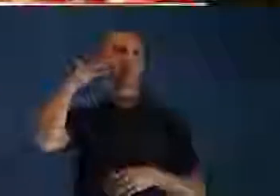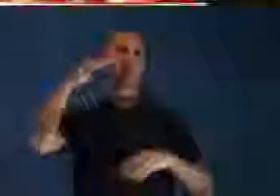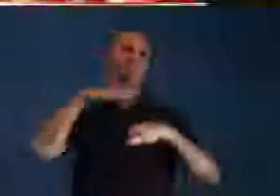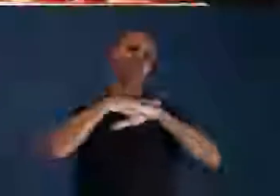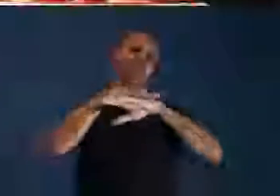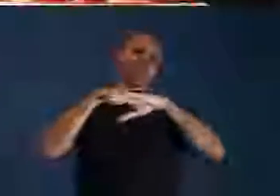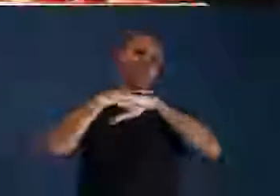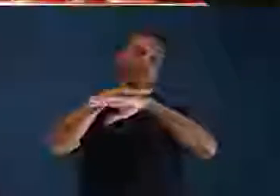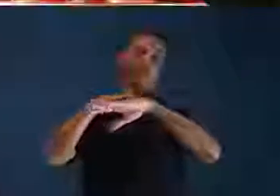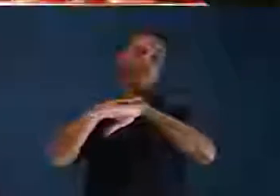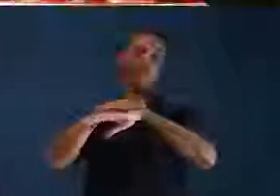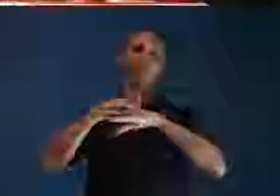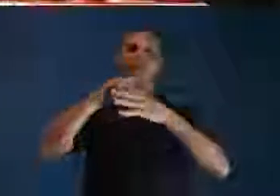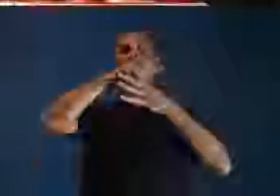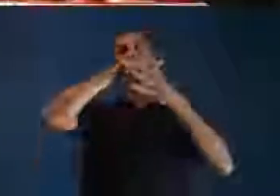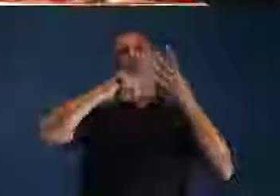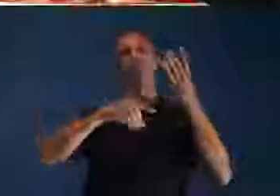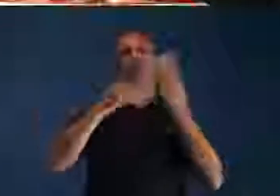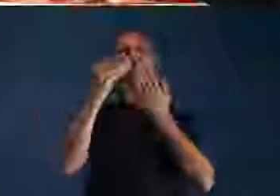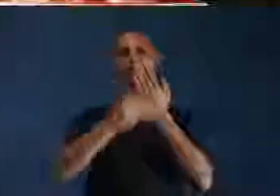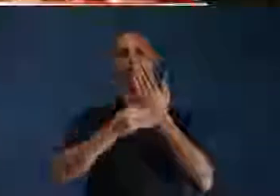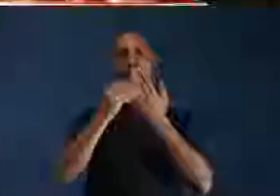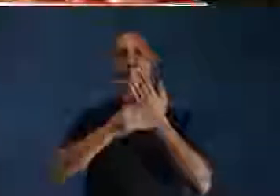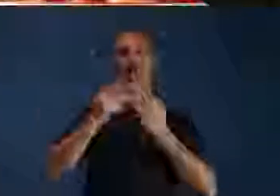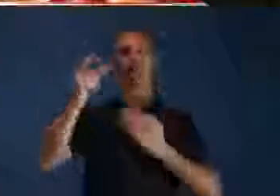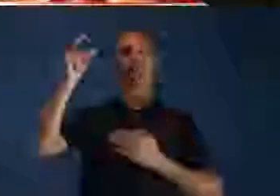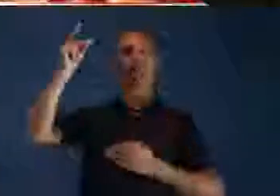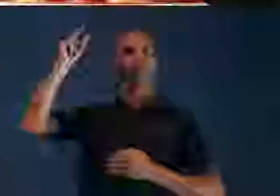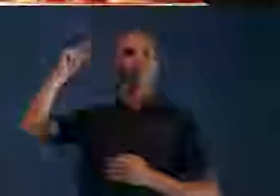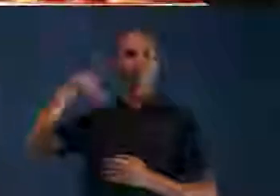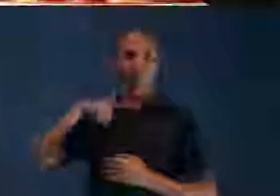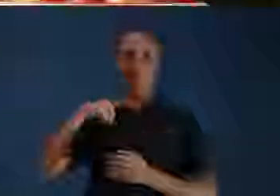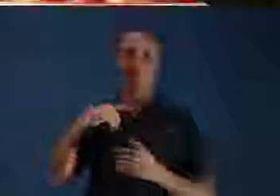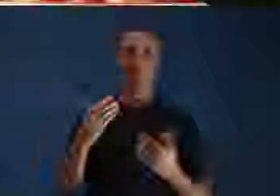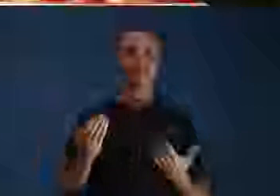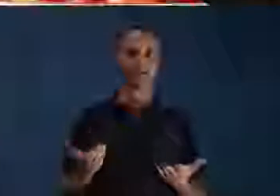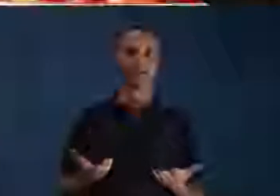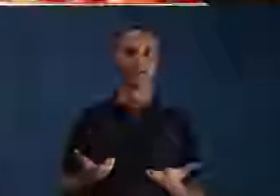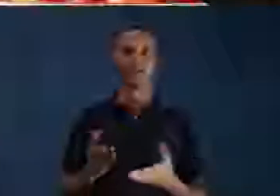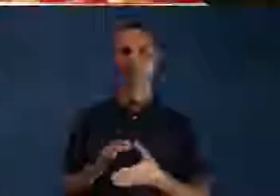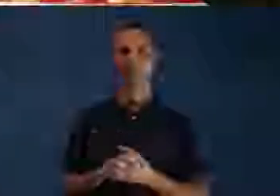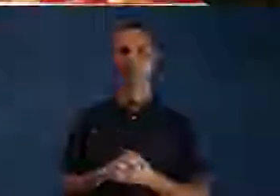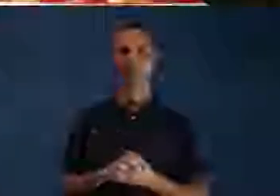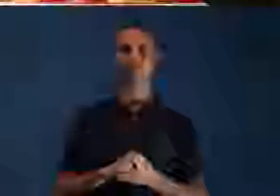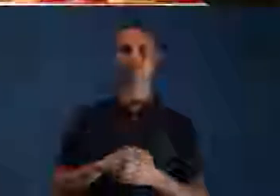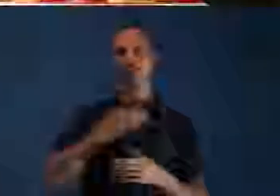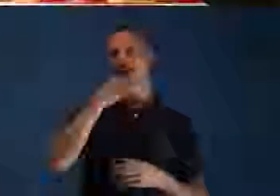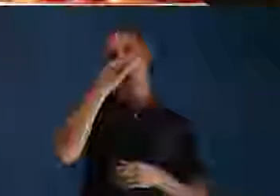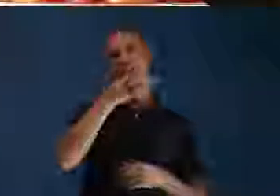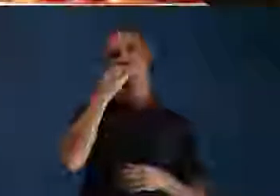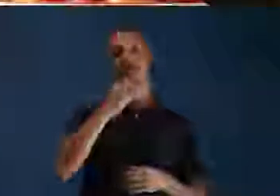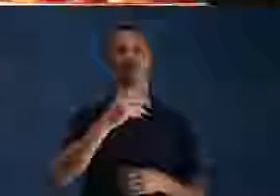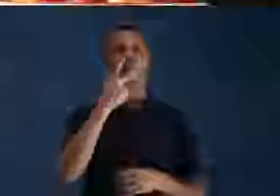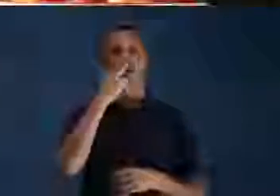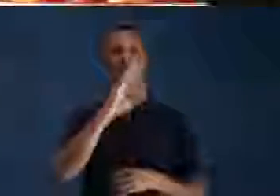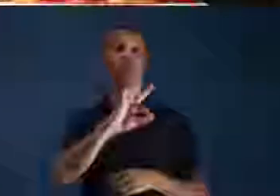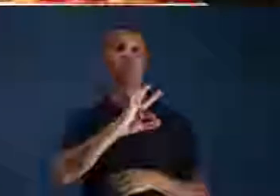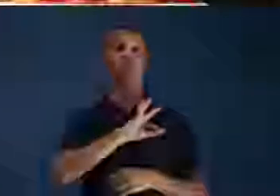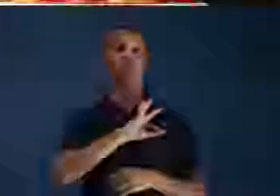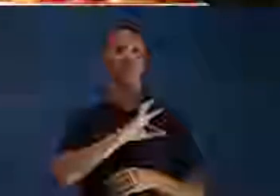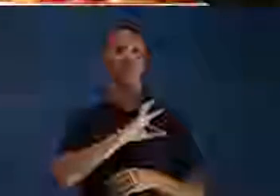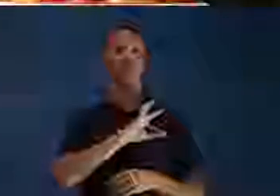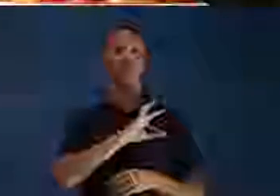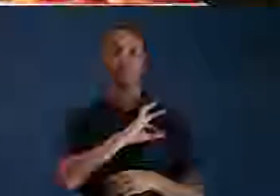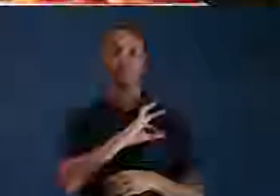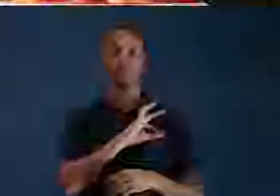vocês sobre 4 romances contemporâneos, né, de narrativa policial. E aí eu faço uma diferença,